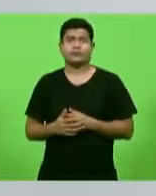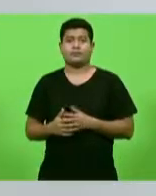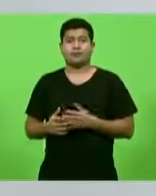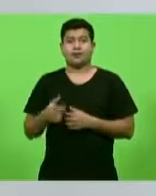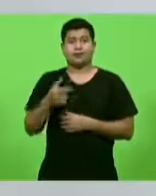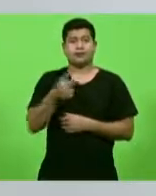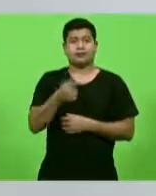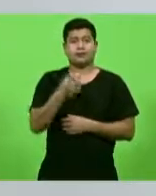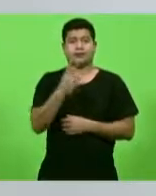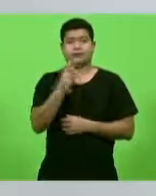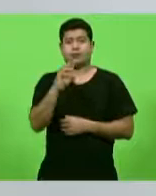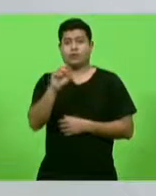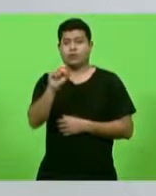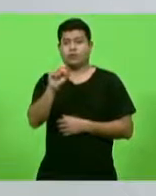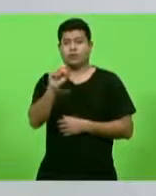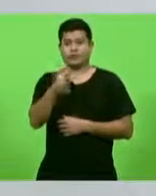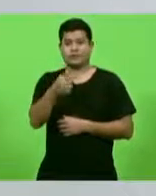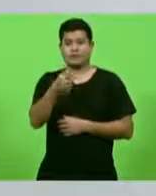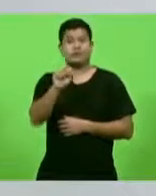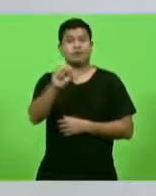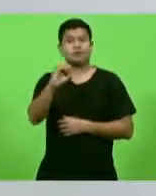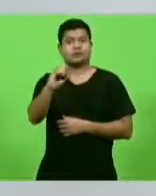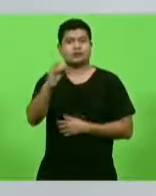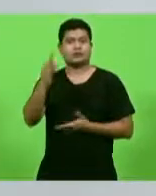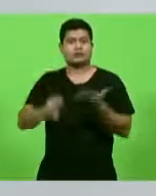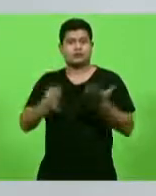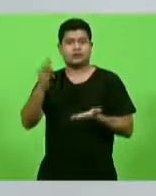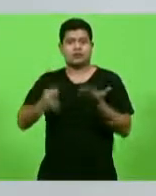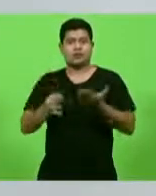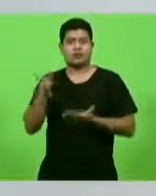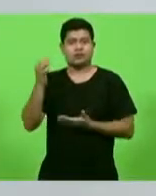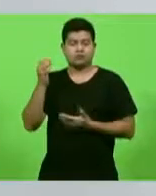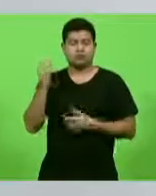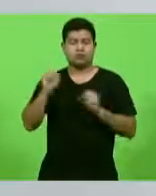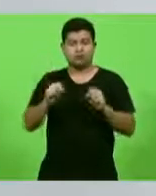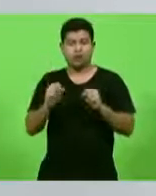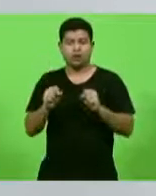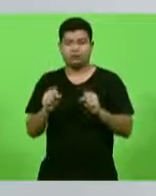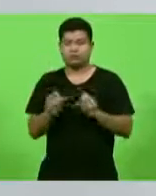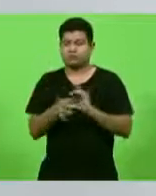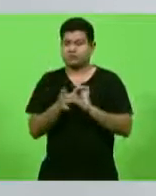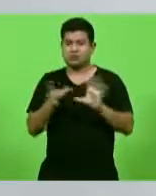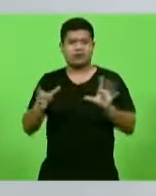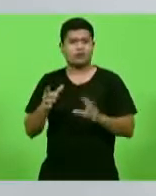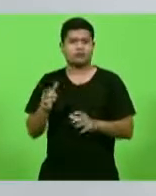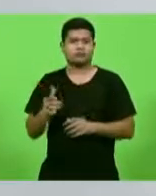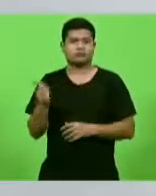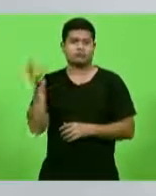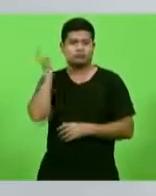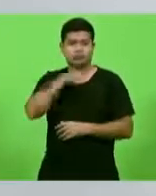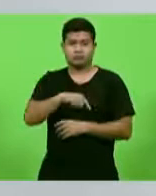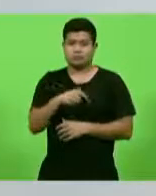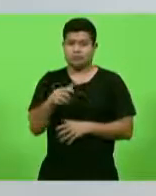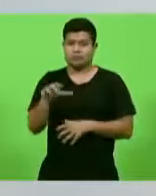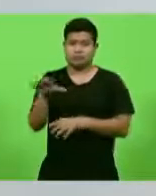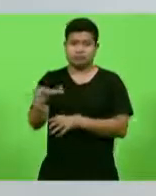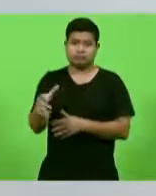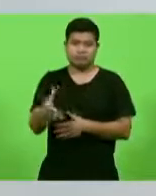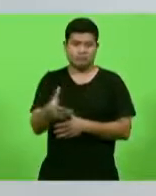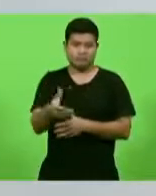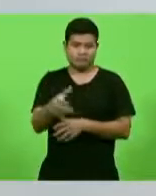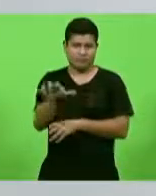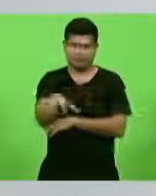780 toneladas poderão ser capturadas esse ano. E, segundo os pescadores, isso